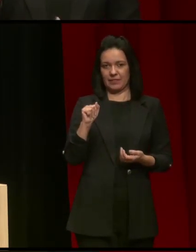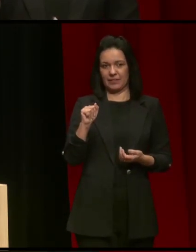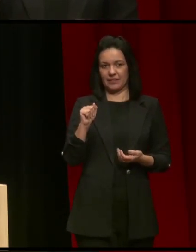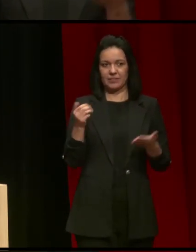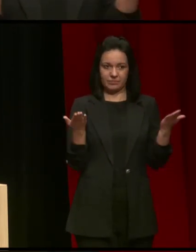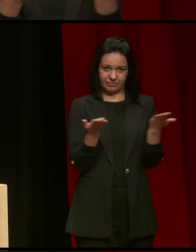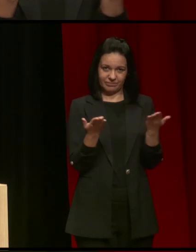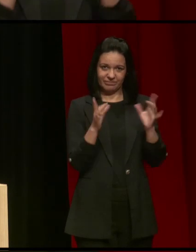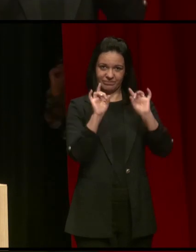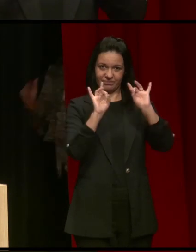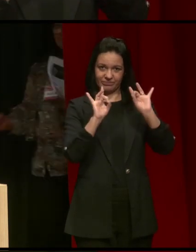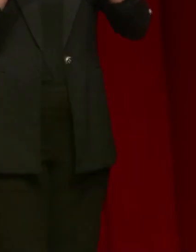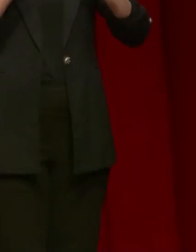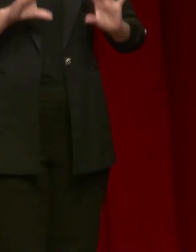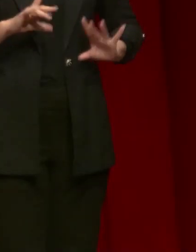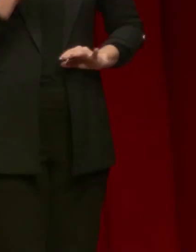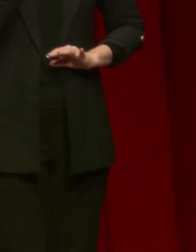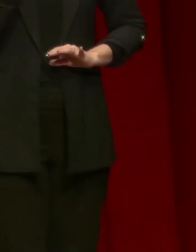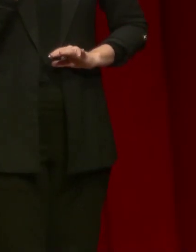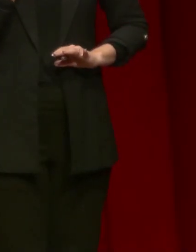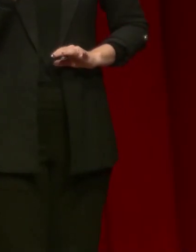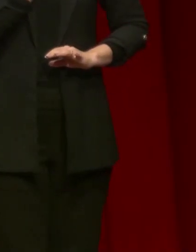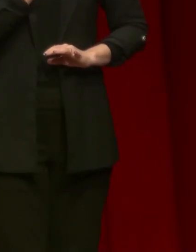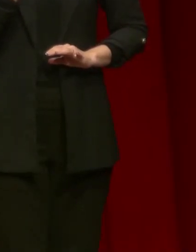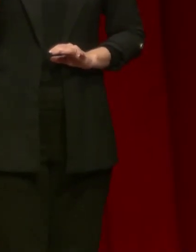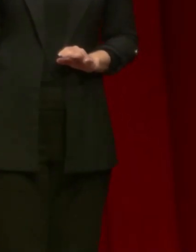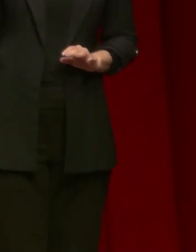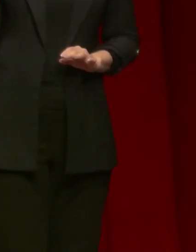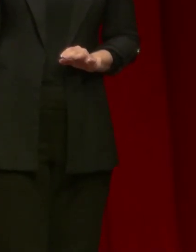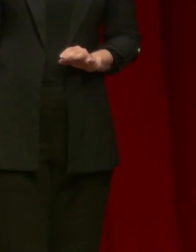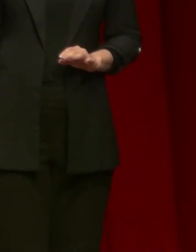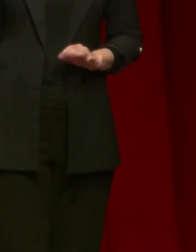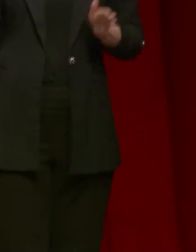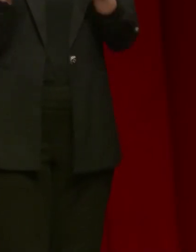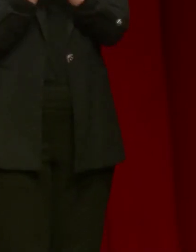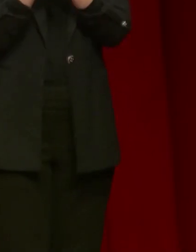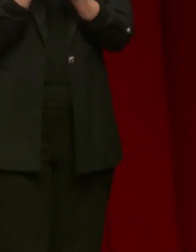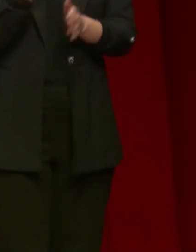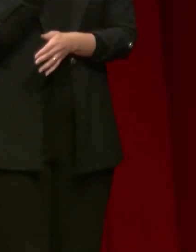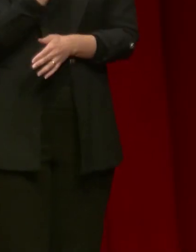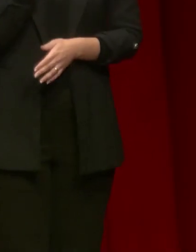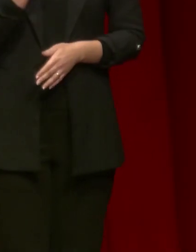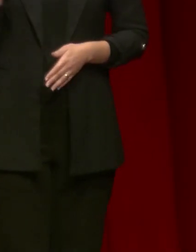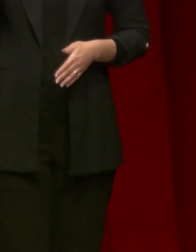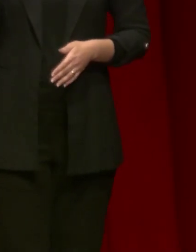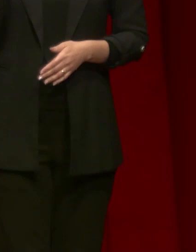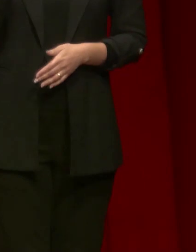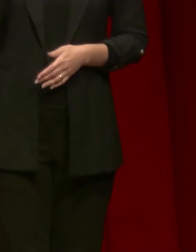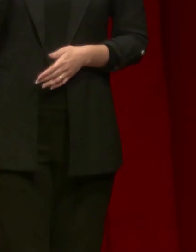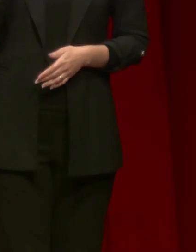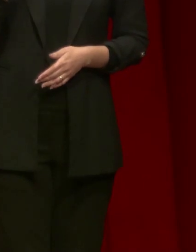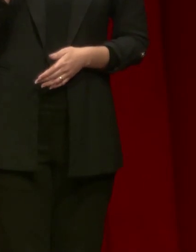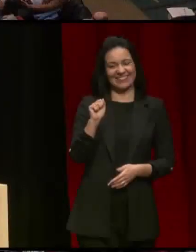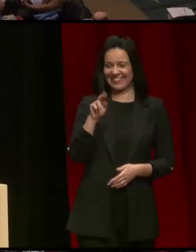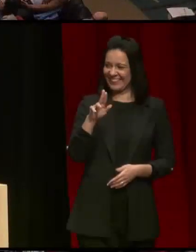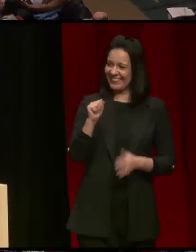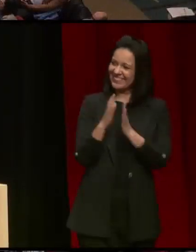desse momento especial. Ela é uma das nossas coordenadoras da sede, não é isso? Adriana. Uma salva de palmas para a